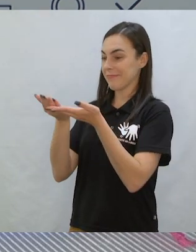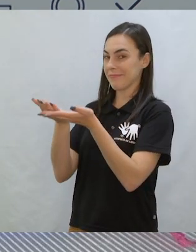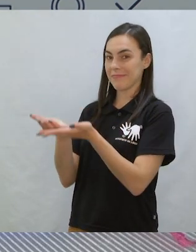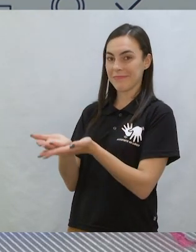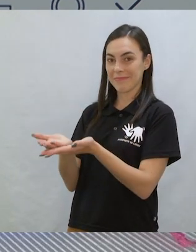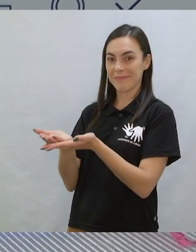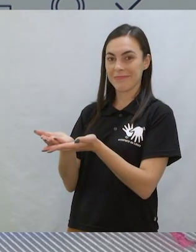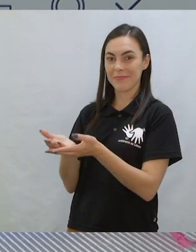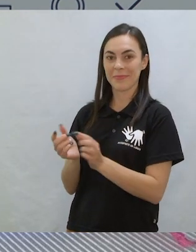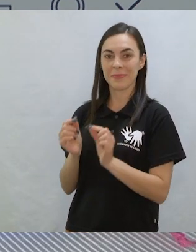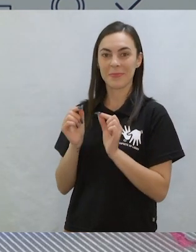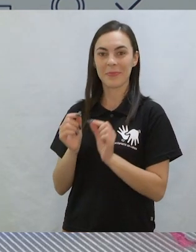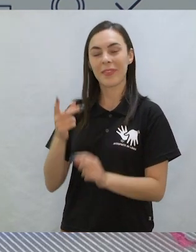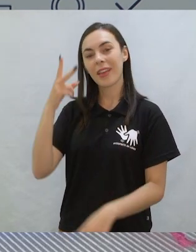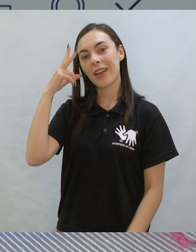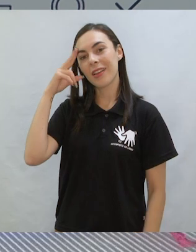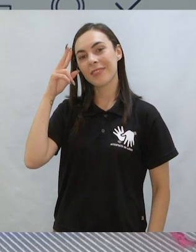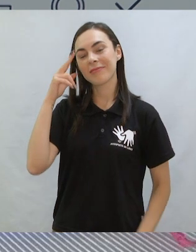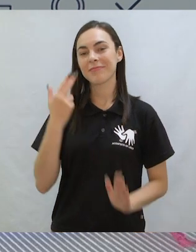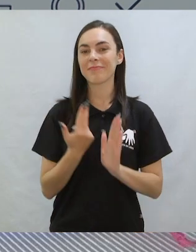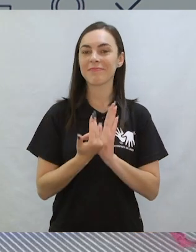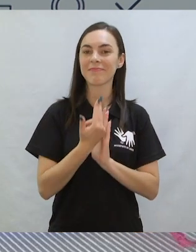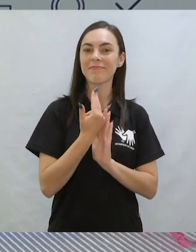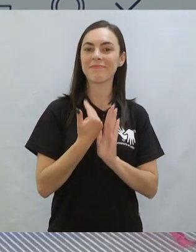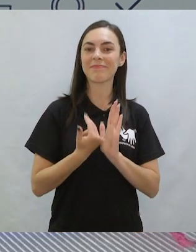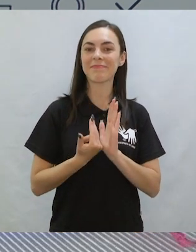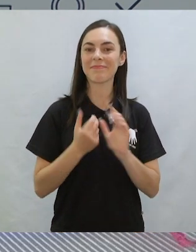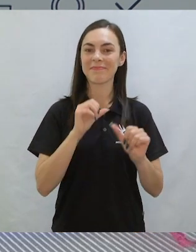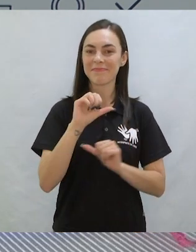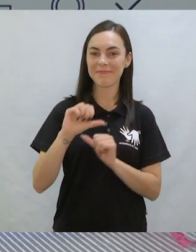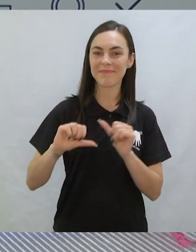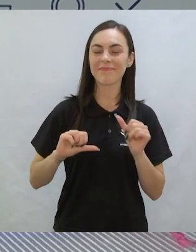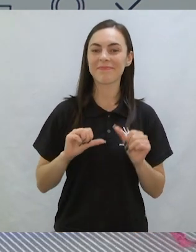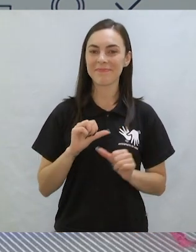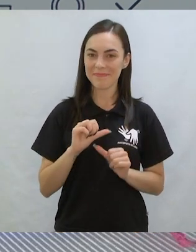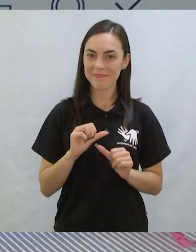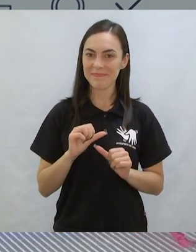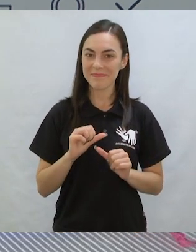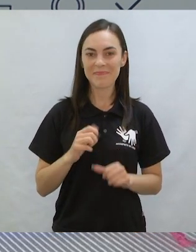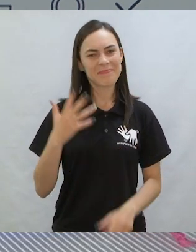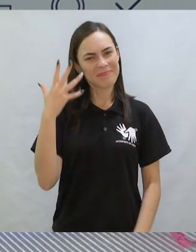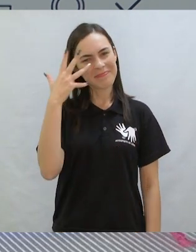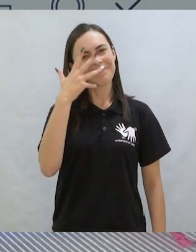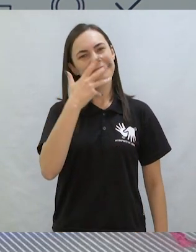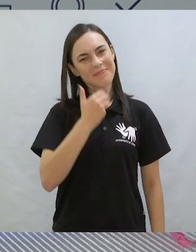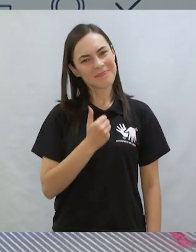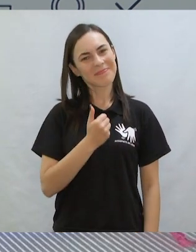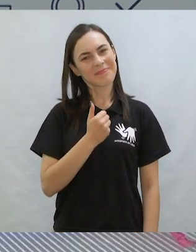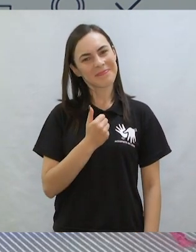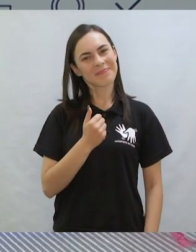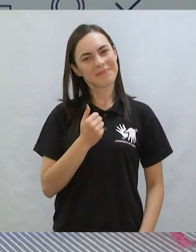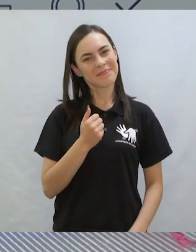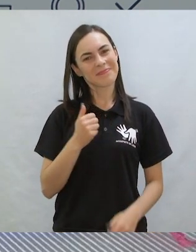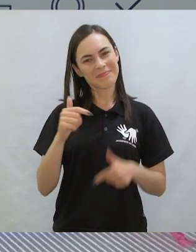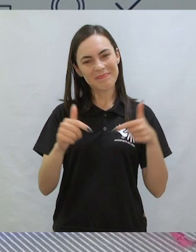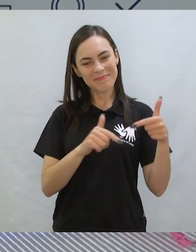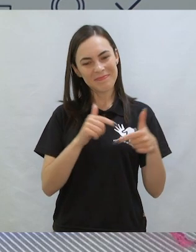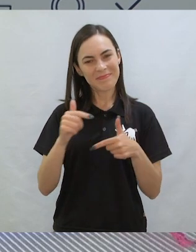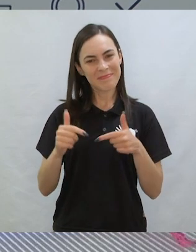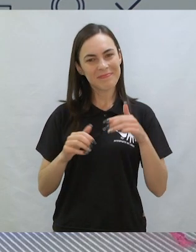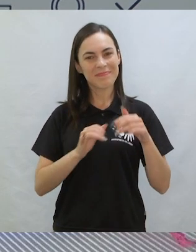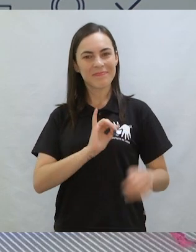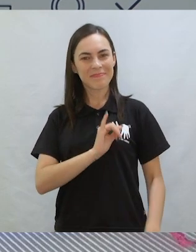para esse idoso a sua história em forma de desenho. Olha que lindo o trabalho